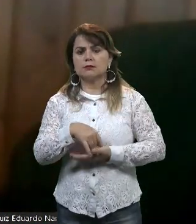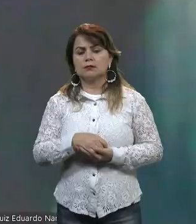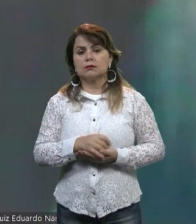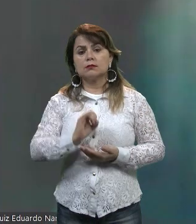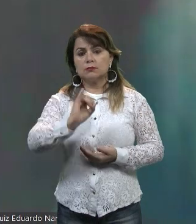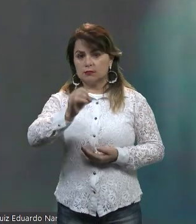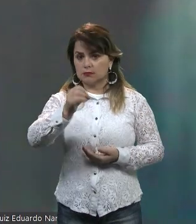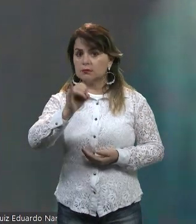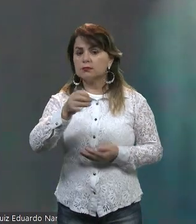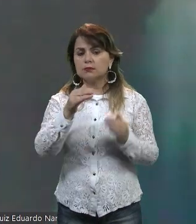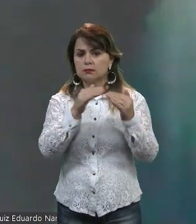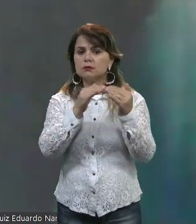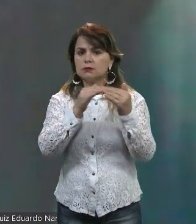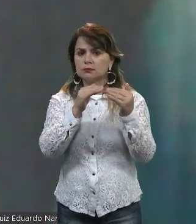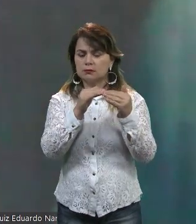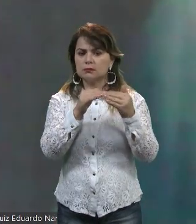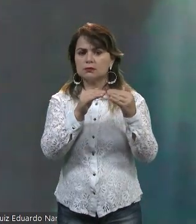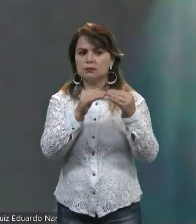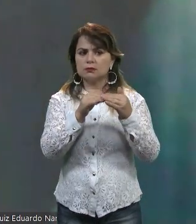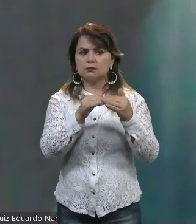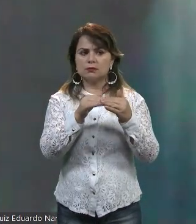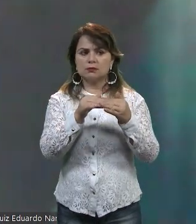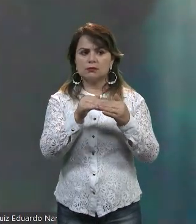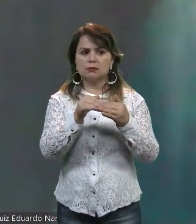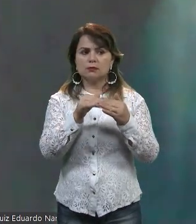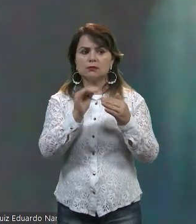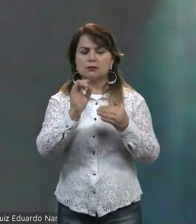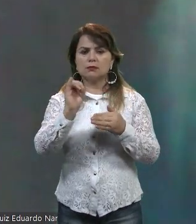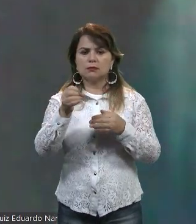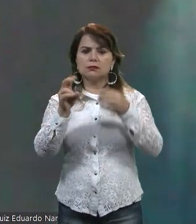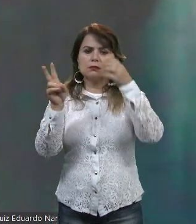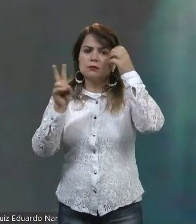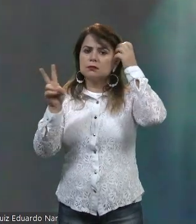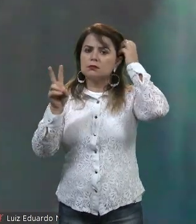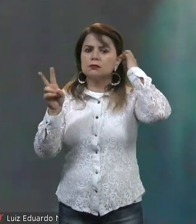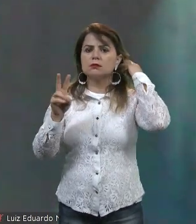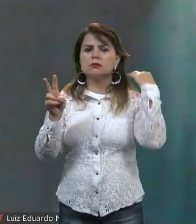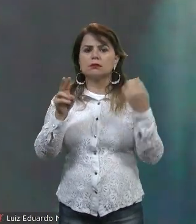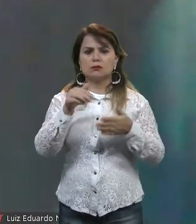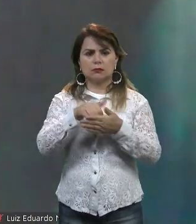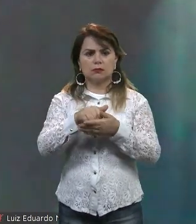Sim, presidente. Voto sim.